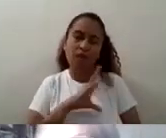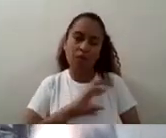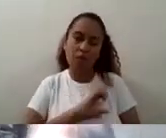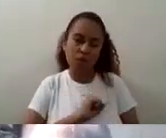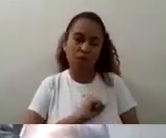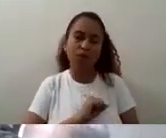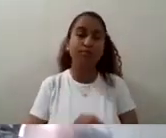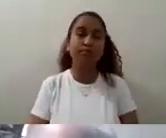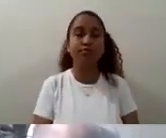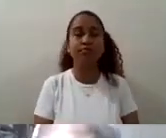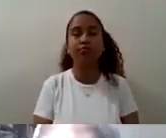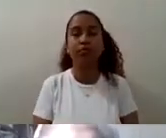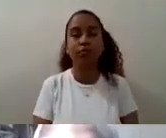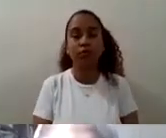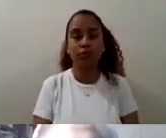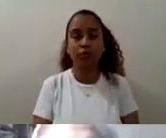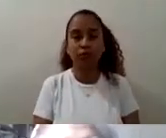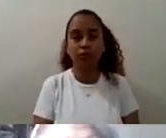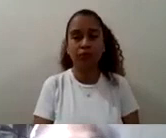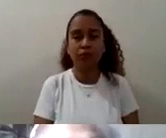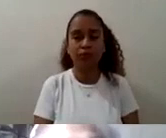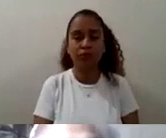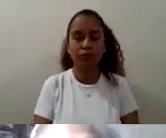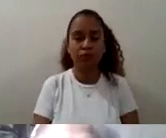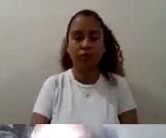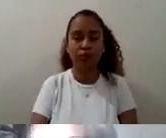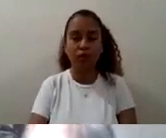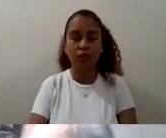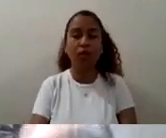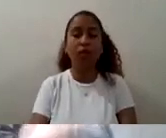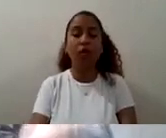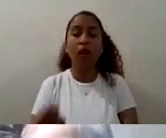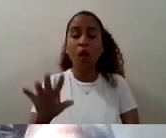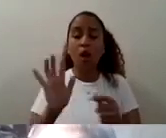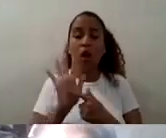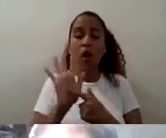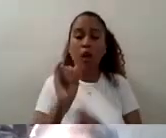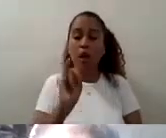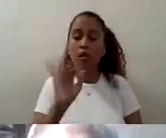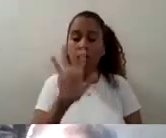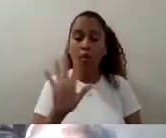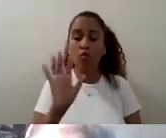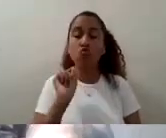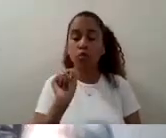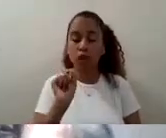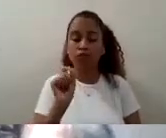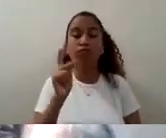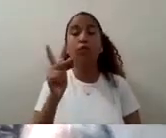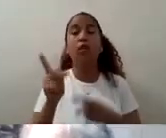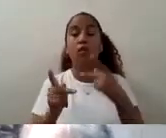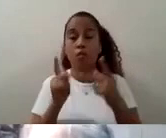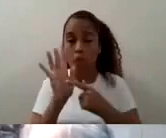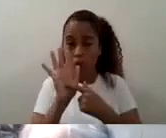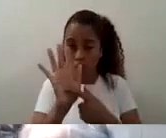Então, o que a gente pode falar sobre o cartaz? Primeiro, que ele expressa a comunhão dos diversos dons e carismas